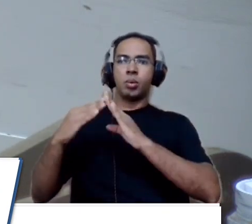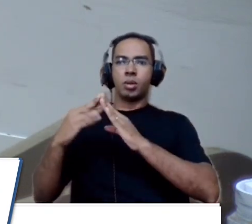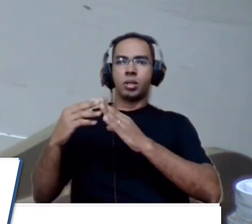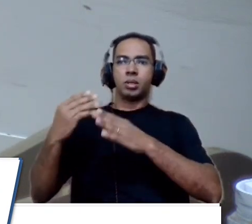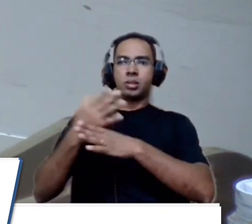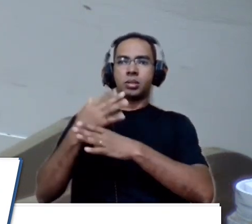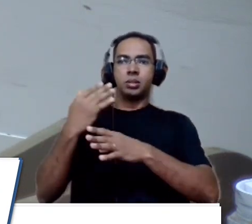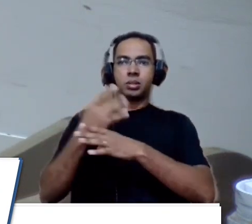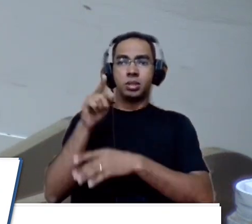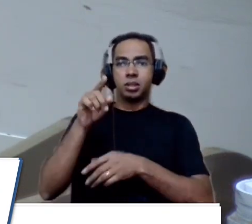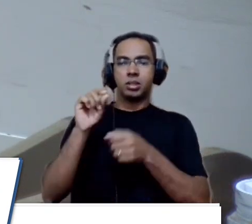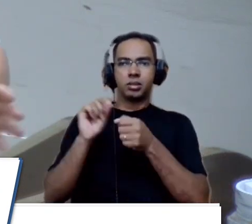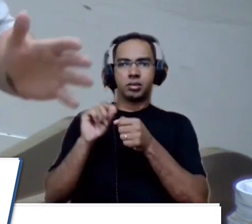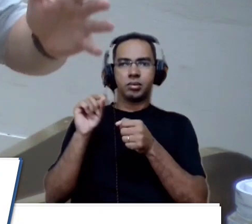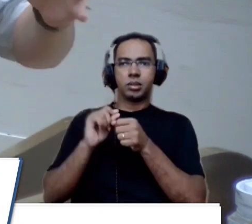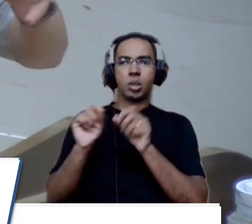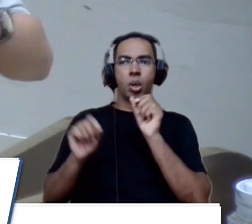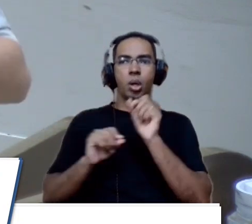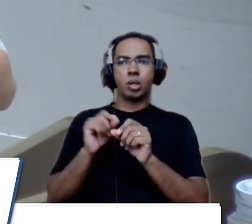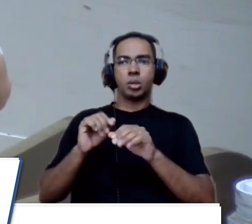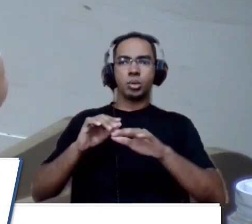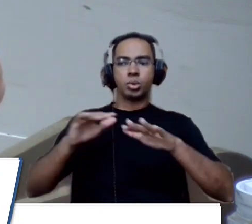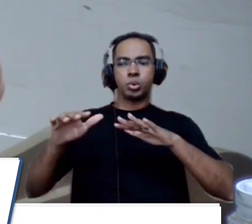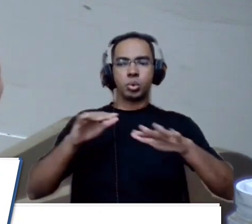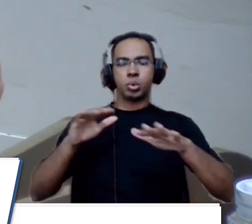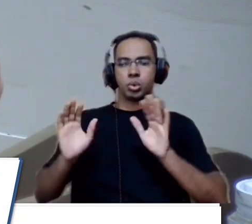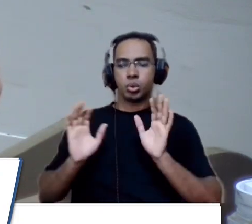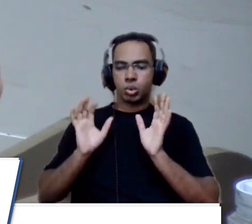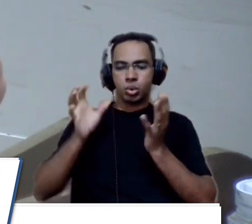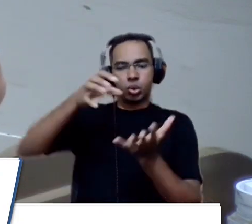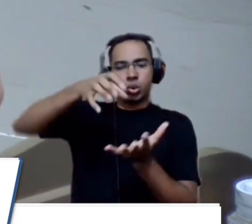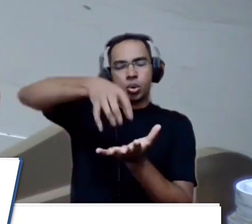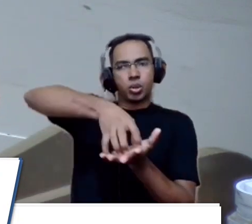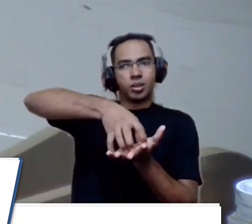estão fazendo um movimento para centralizar